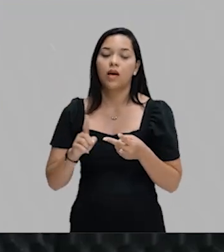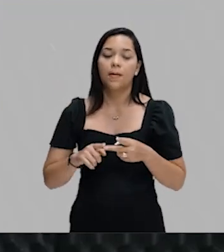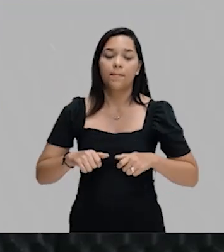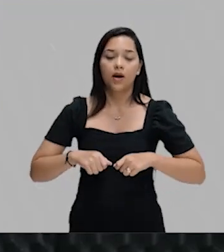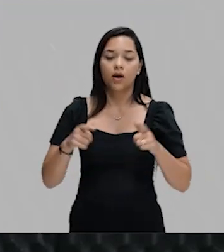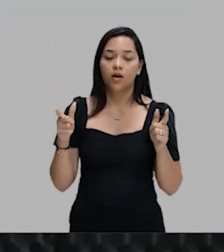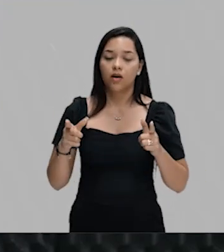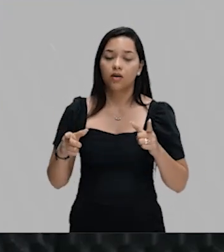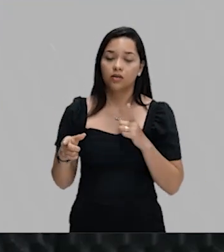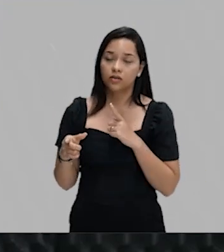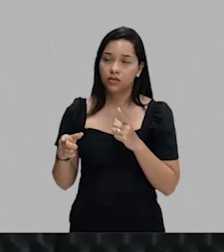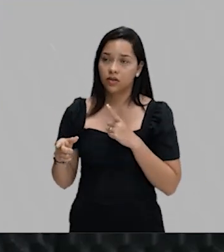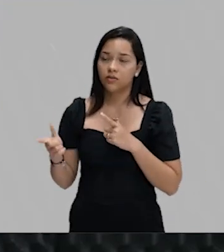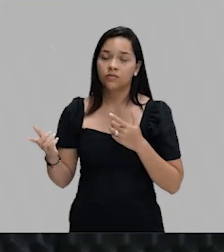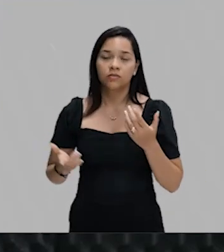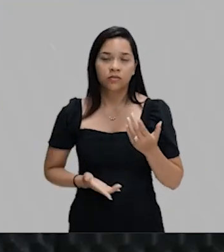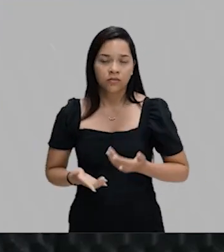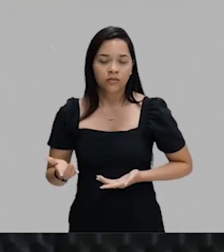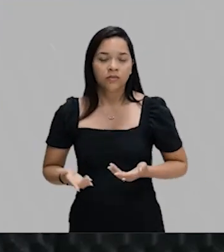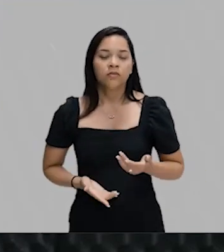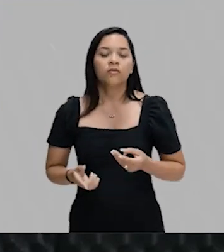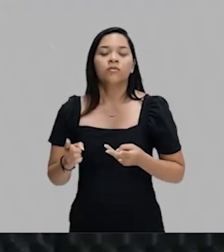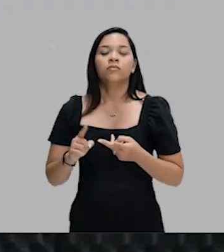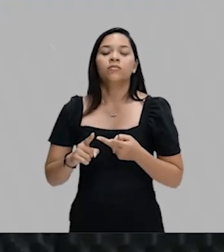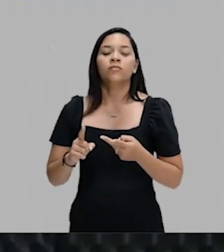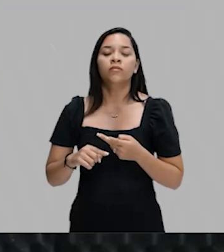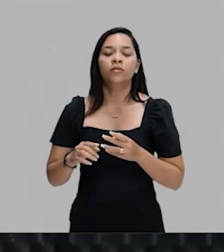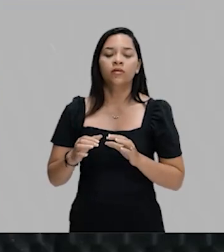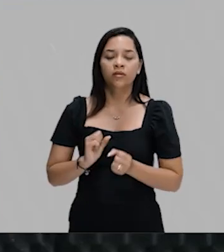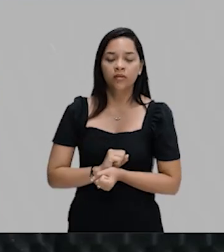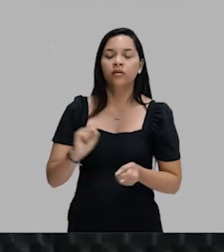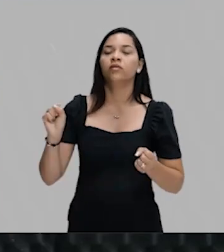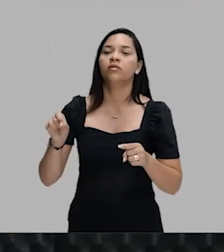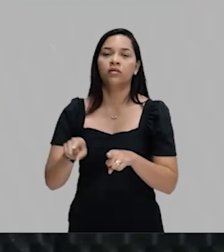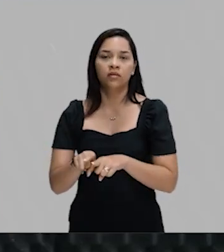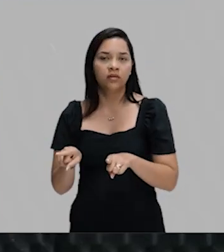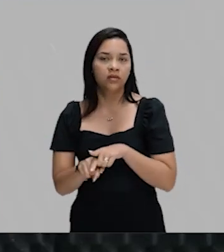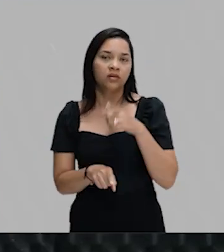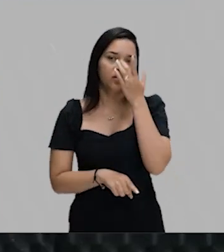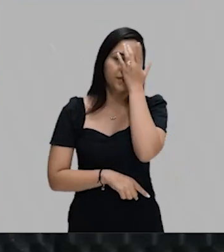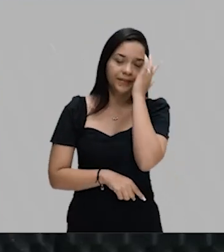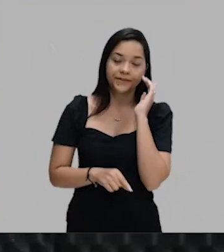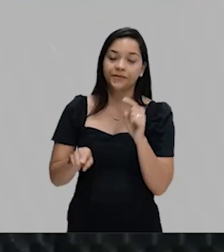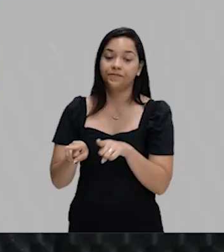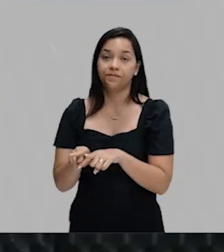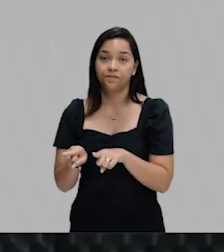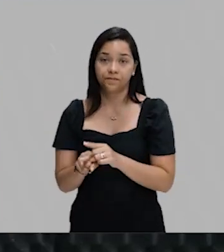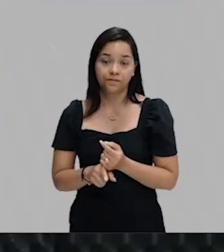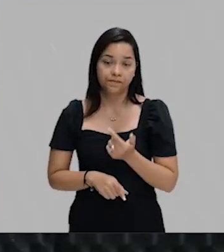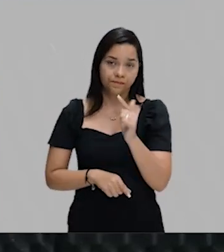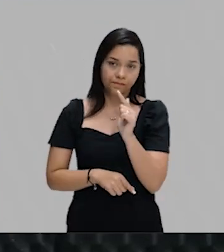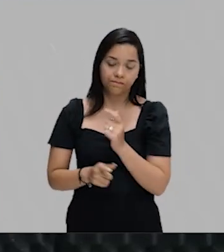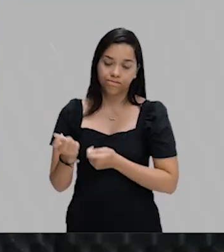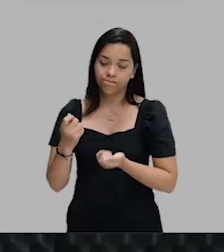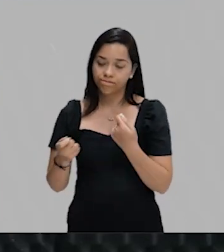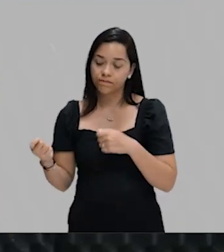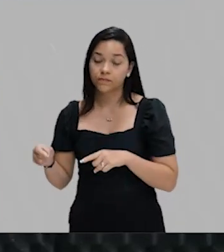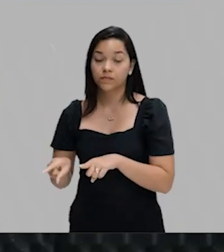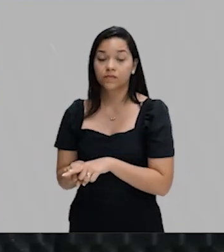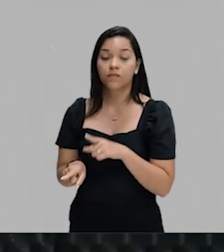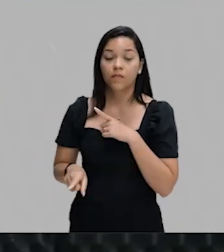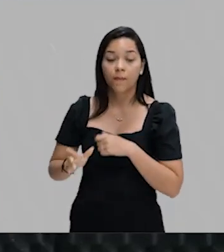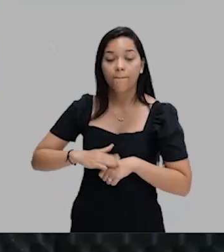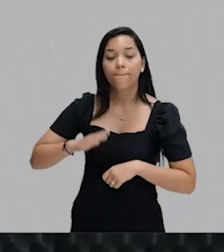econômicas, tu tem maior serviço, né? Tu tem maior possibilidade de circulação de pessoas e mercadorias para outras regiões e tu tem